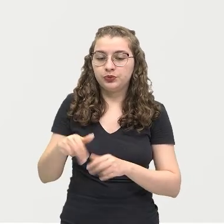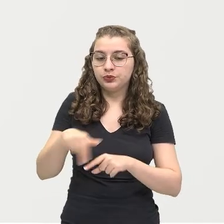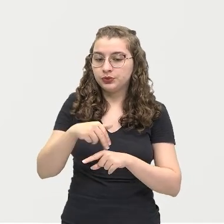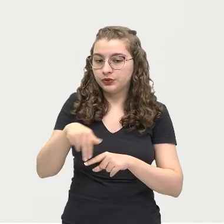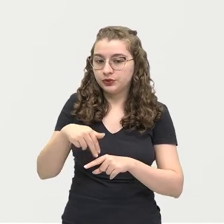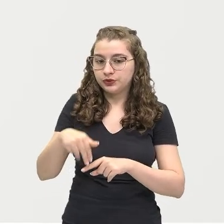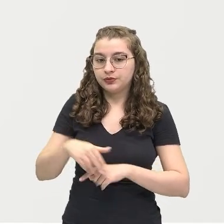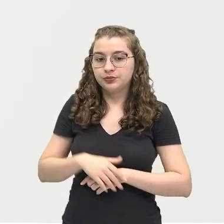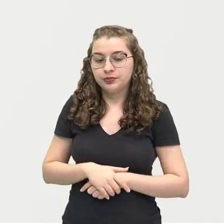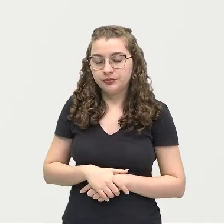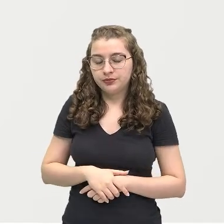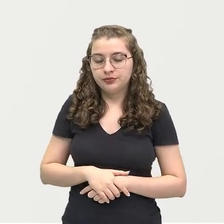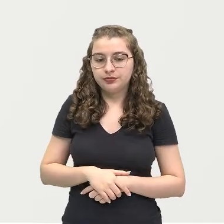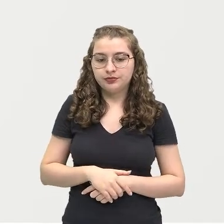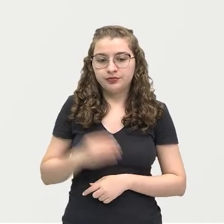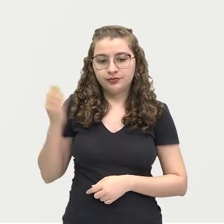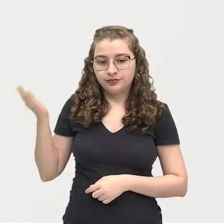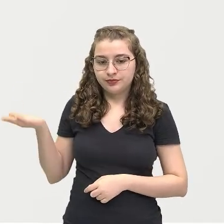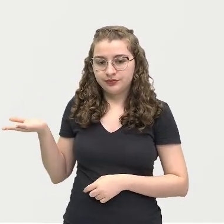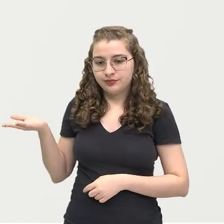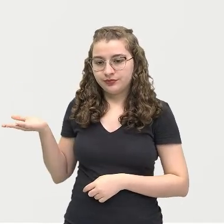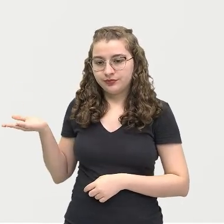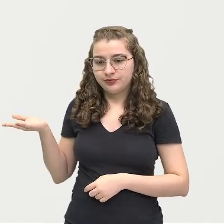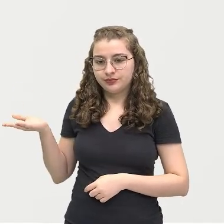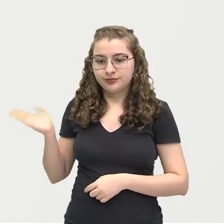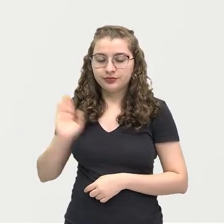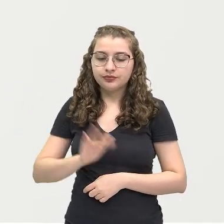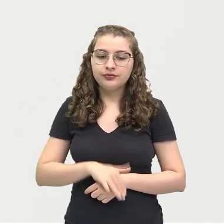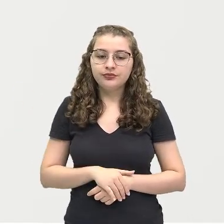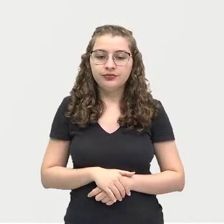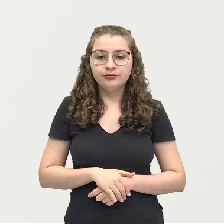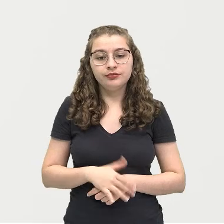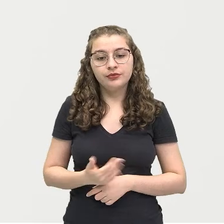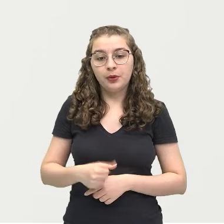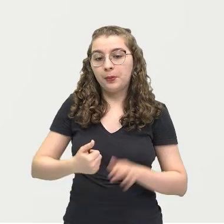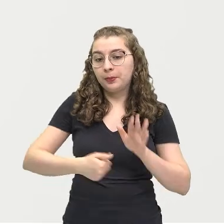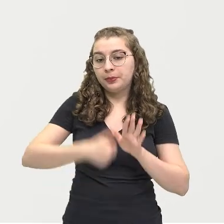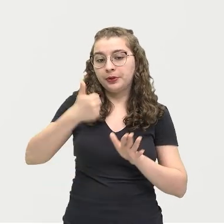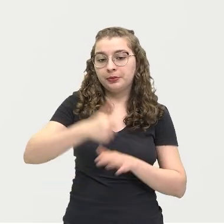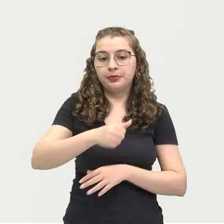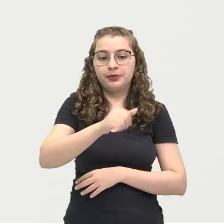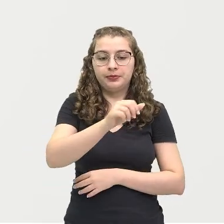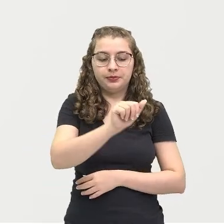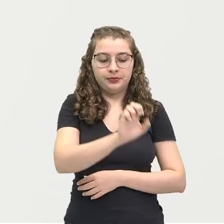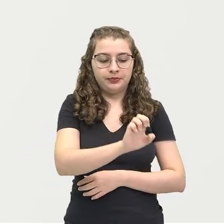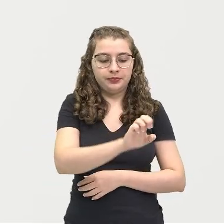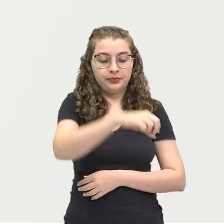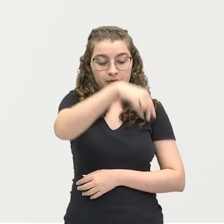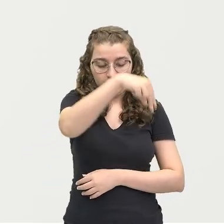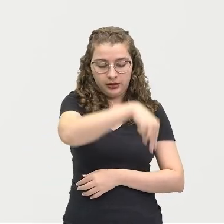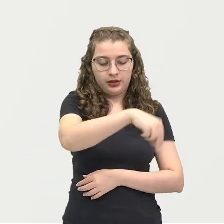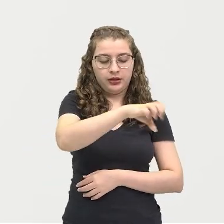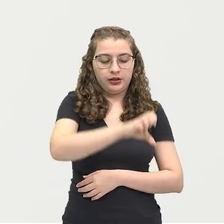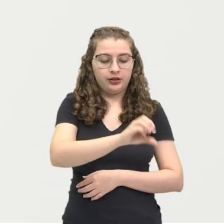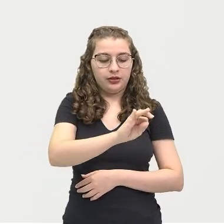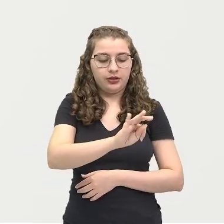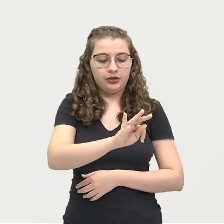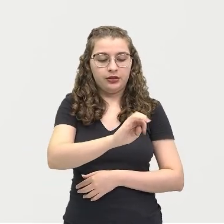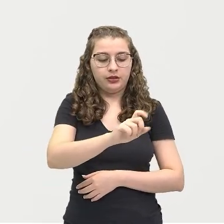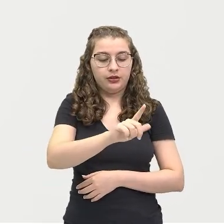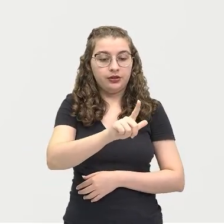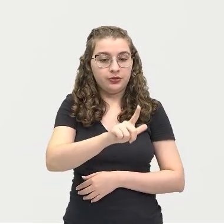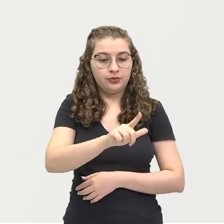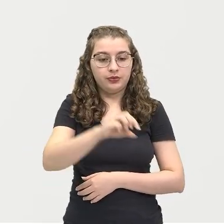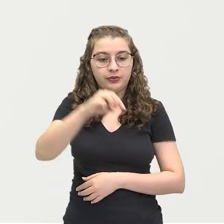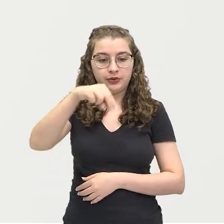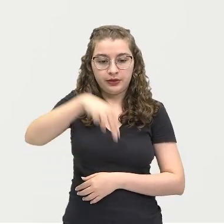também, por isso que ele é N-etil. Por ordem alfabética, N-etil, N-metil. Agora a